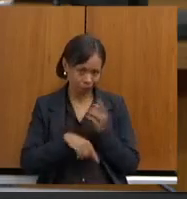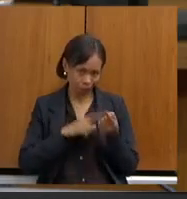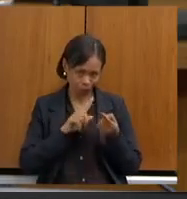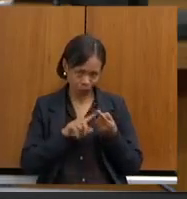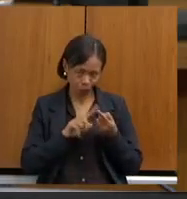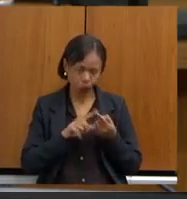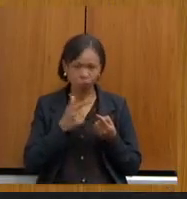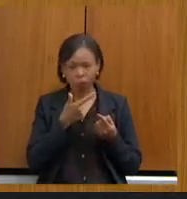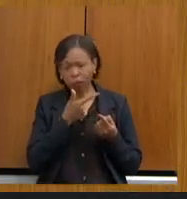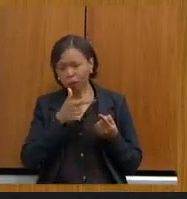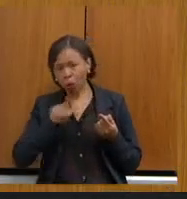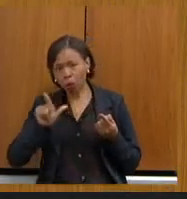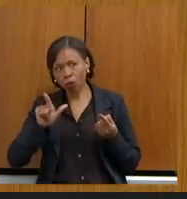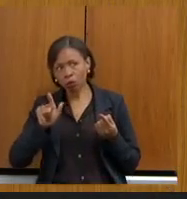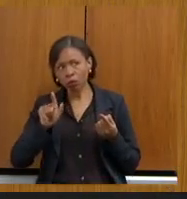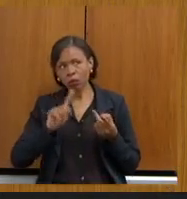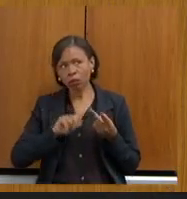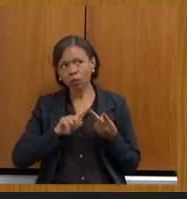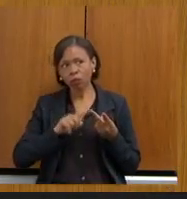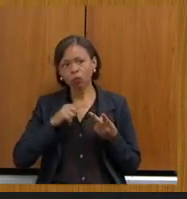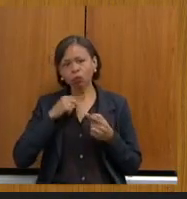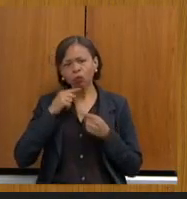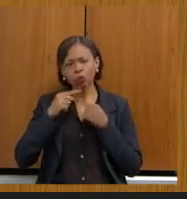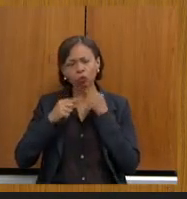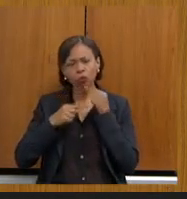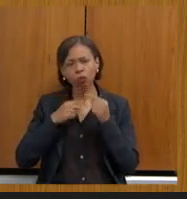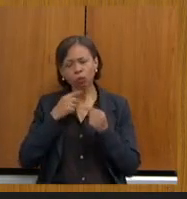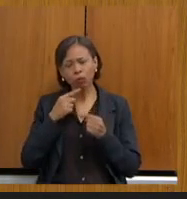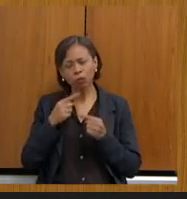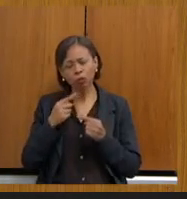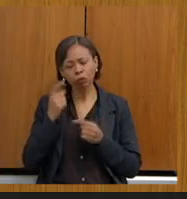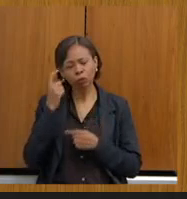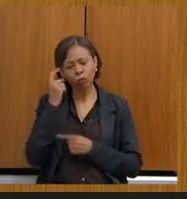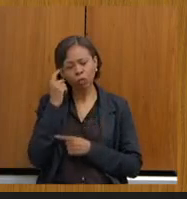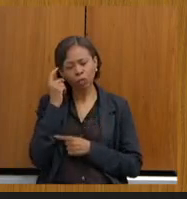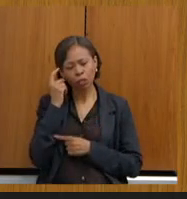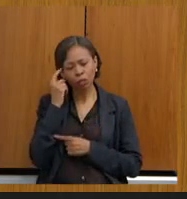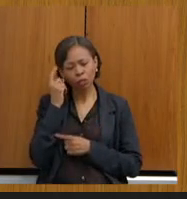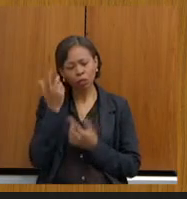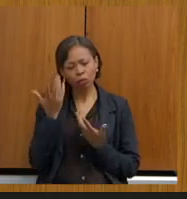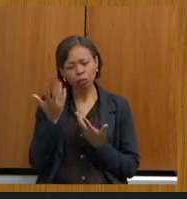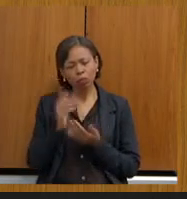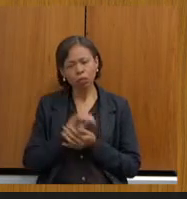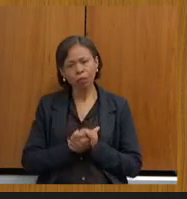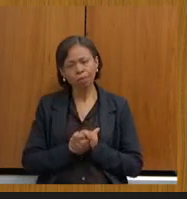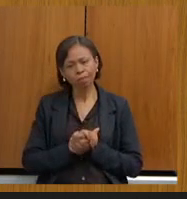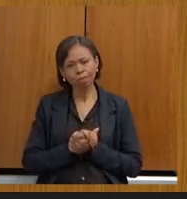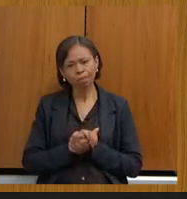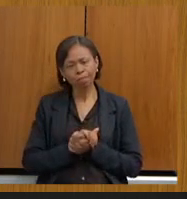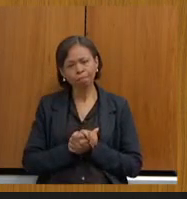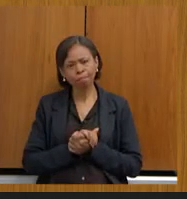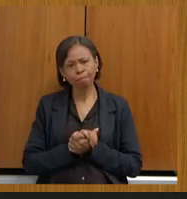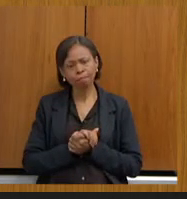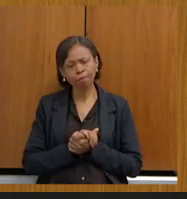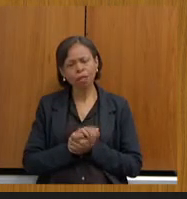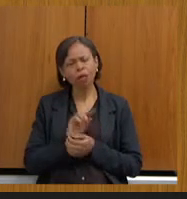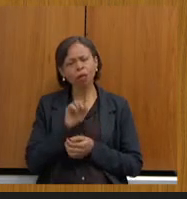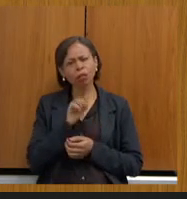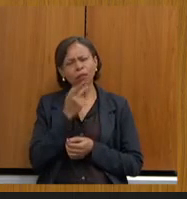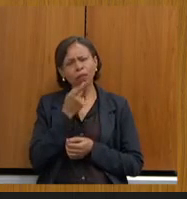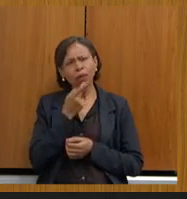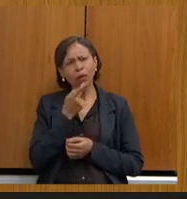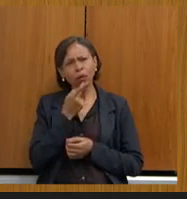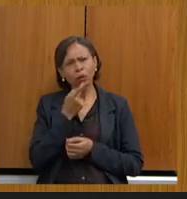outra outro eu fiquei com uma eu fiquei com uma dúvida aqui eu sou